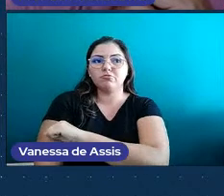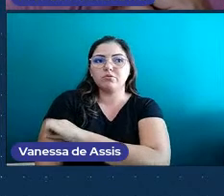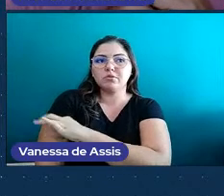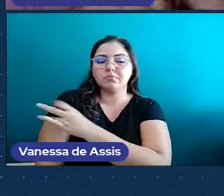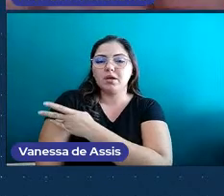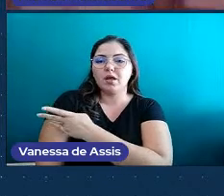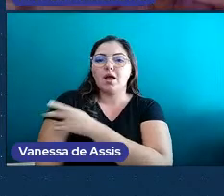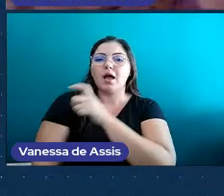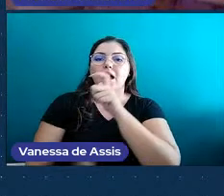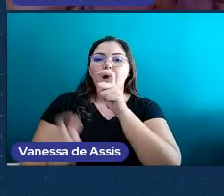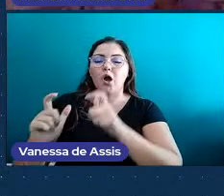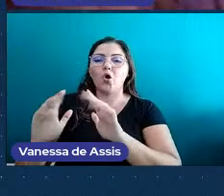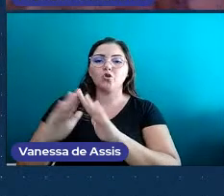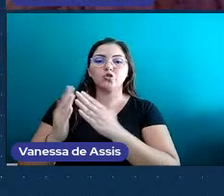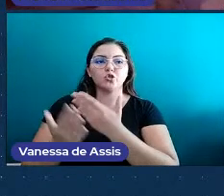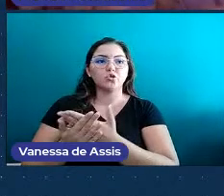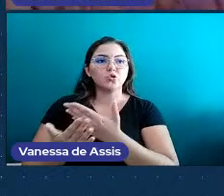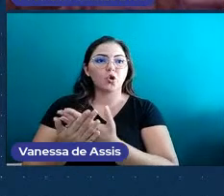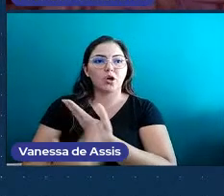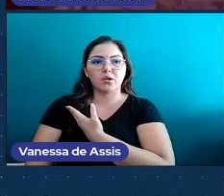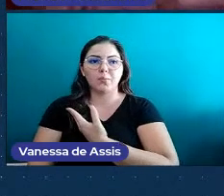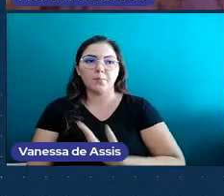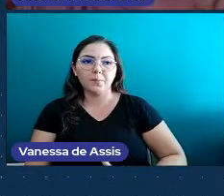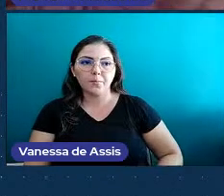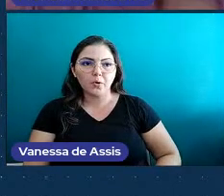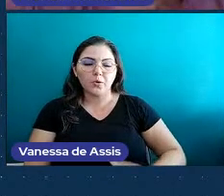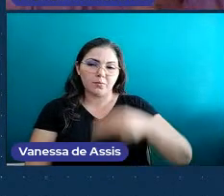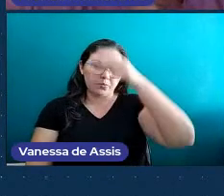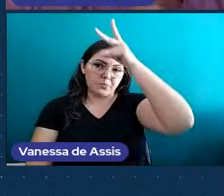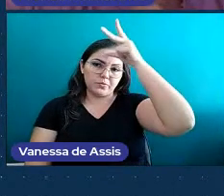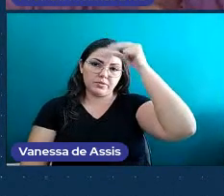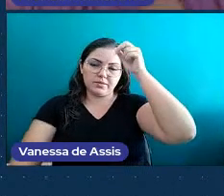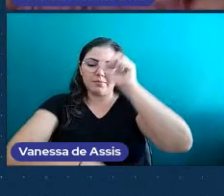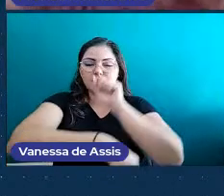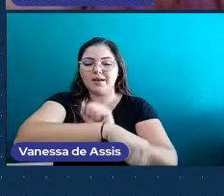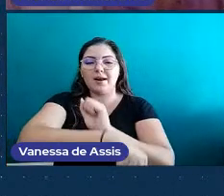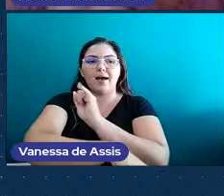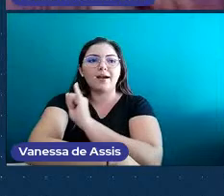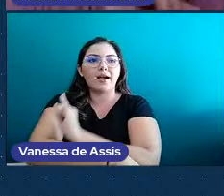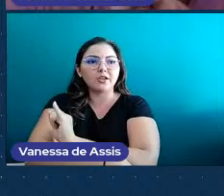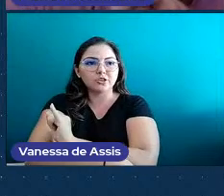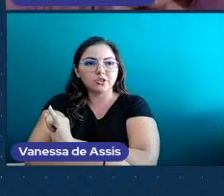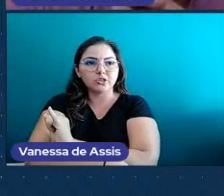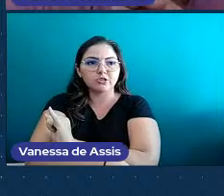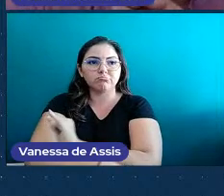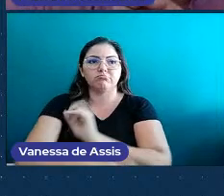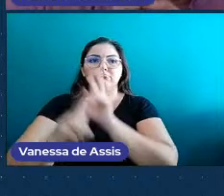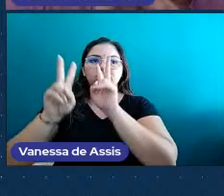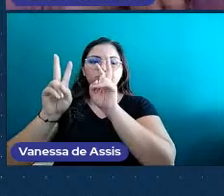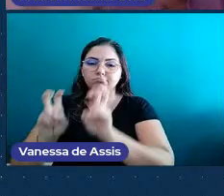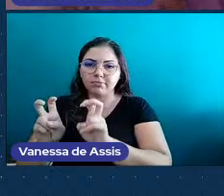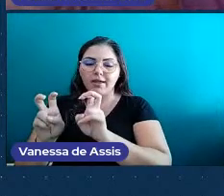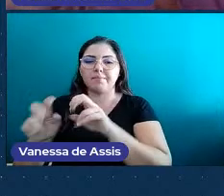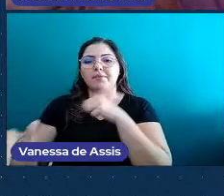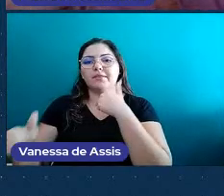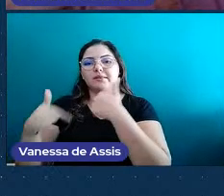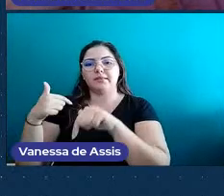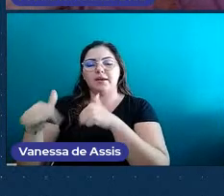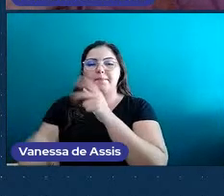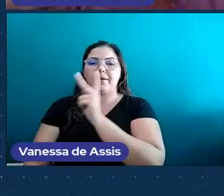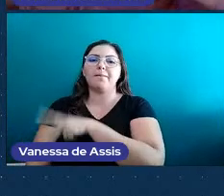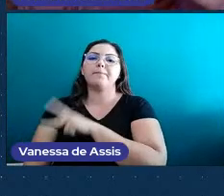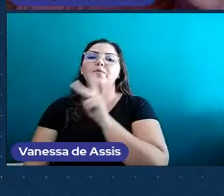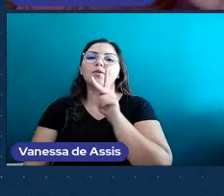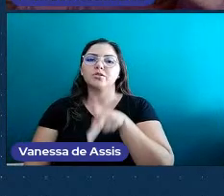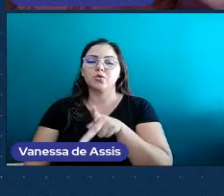pergunta? Aqui, quando eu digo que vou estudar o pensamento dos estudantes sobre o trabalho dos professores, eu estou,